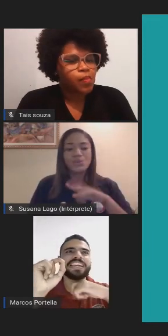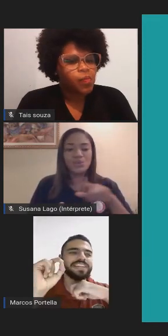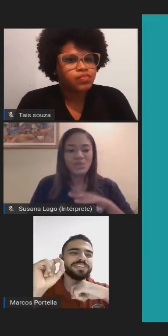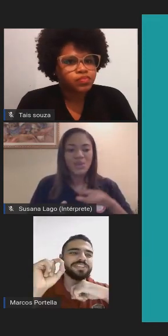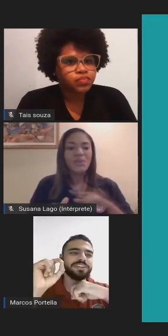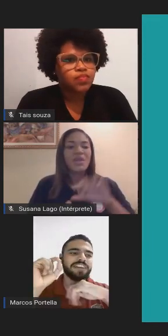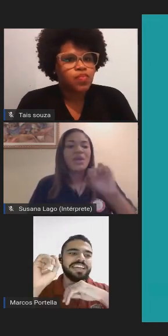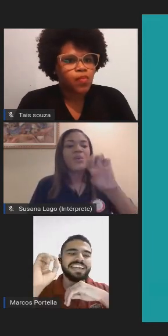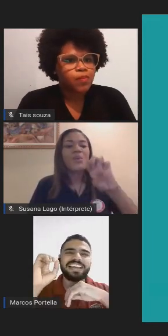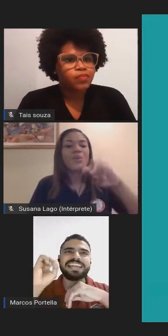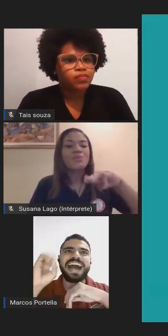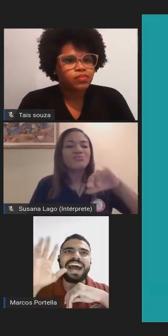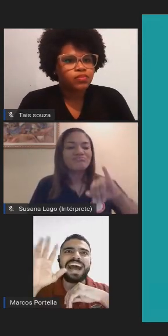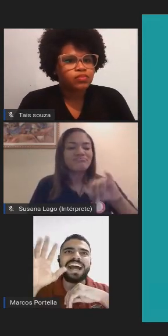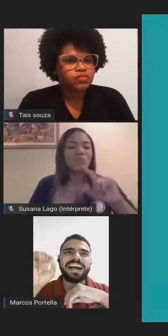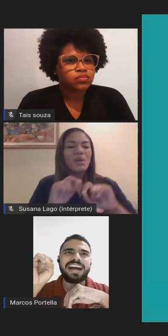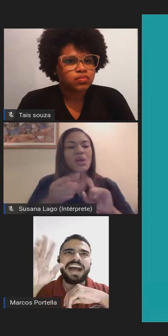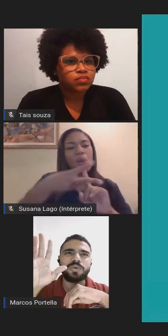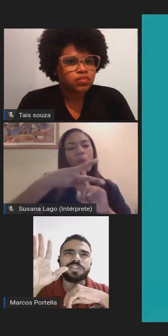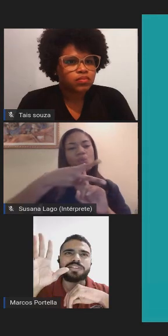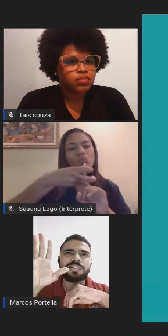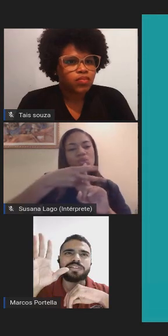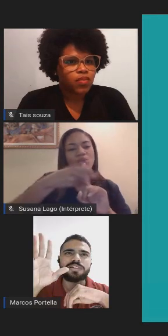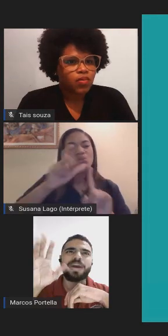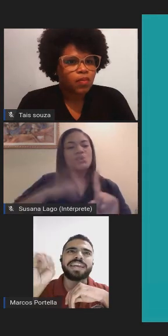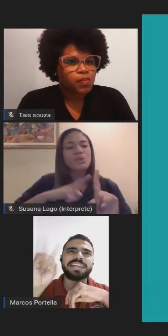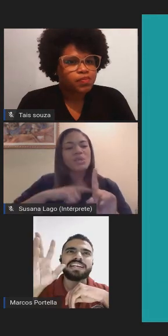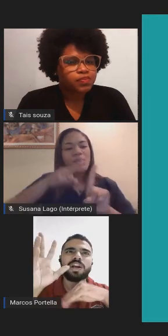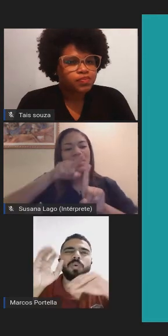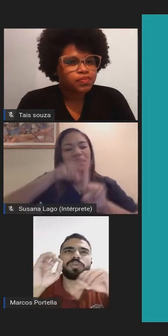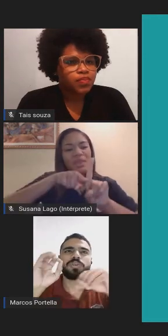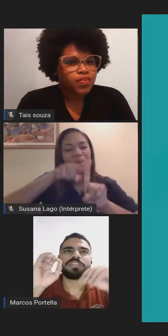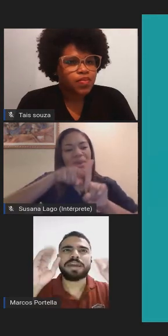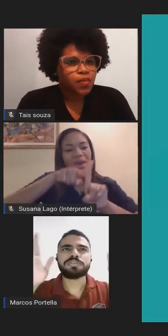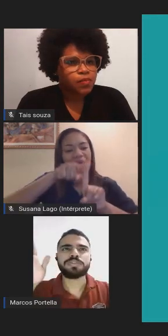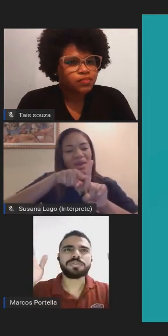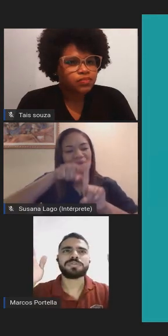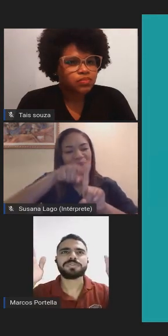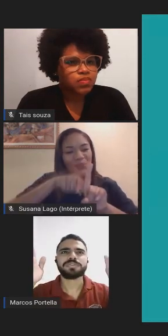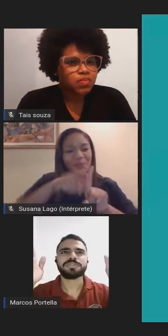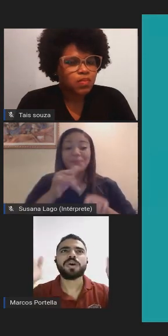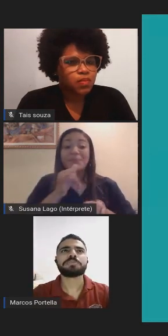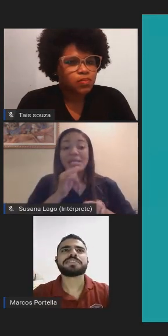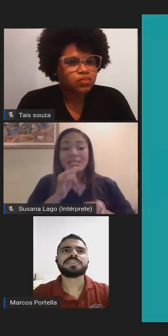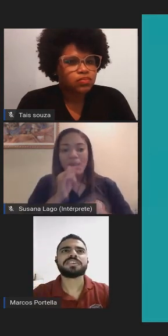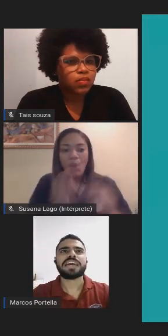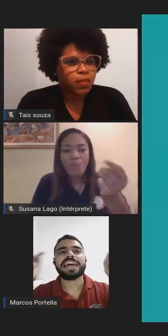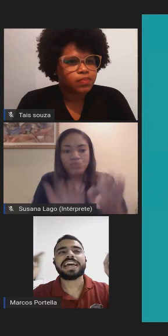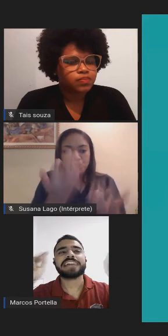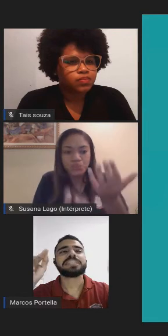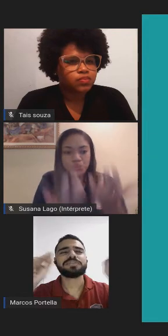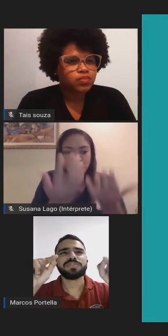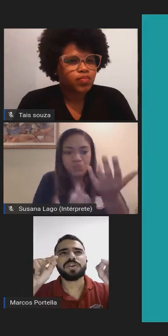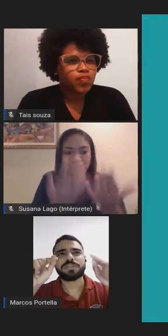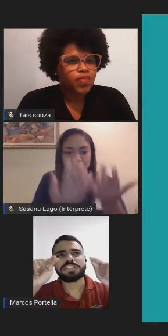temperatura, que ele só vai ligar a luz, um alerta, quando estiver pegando fogo. Olha que massa.